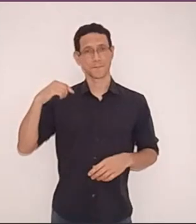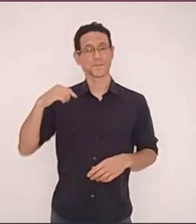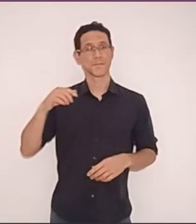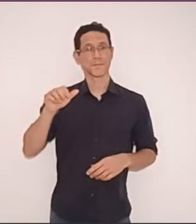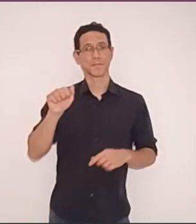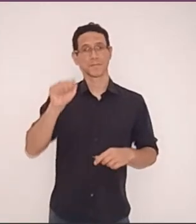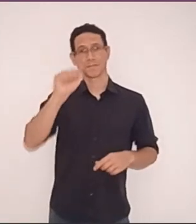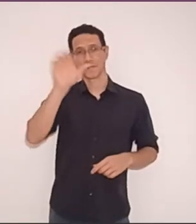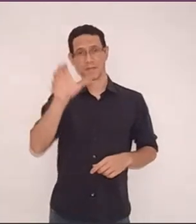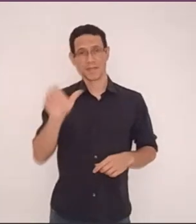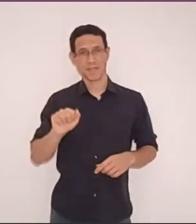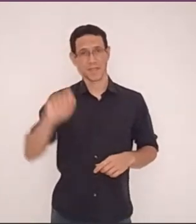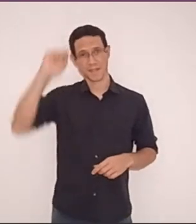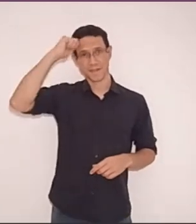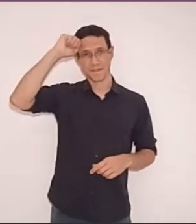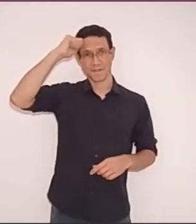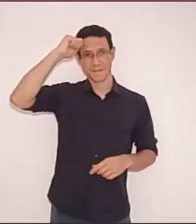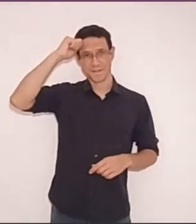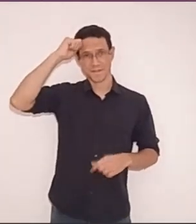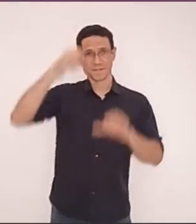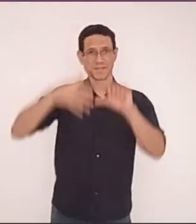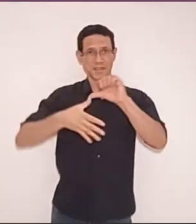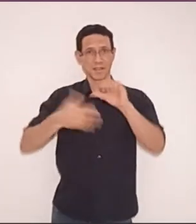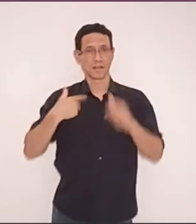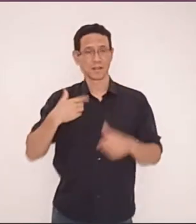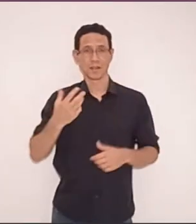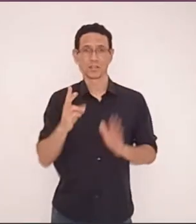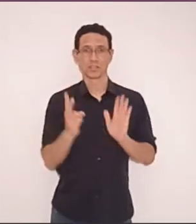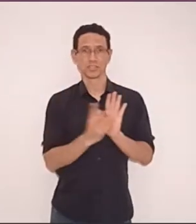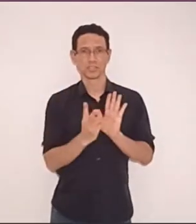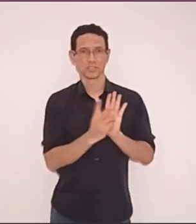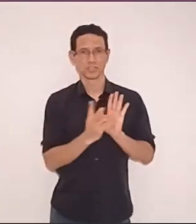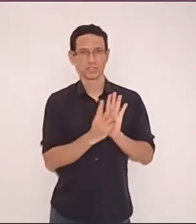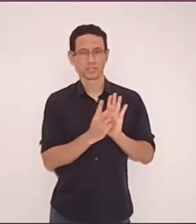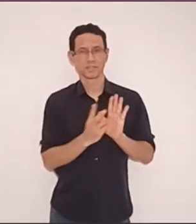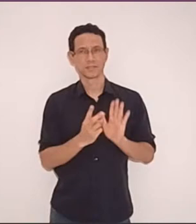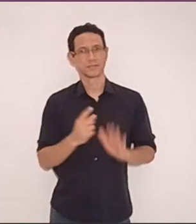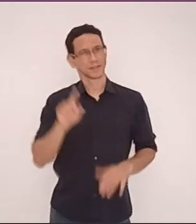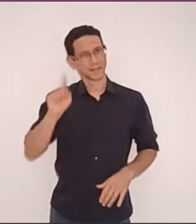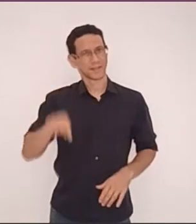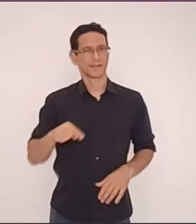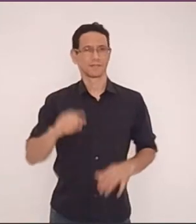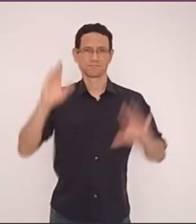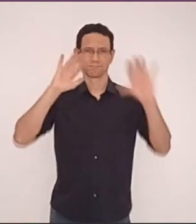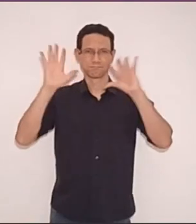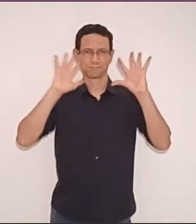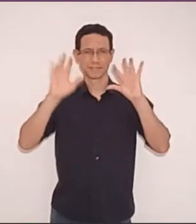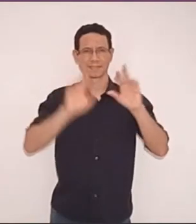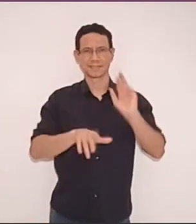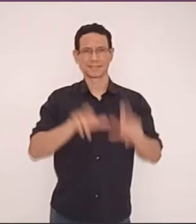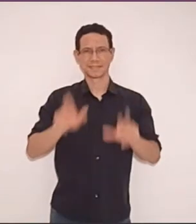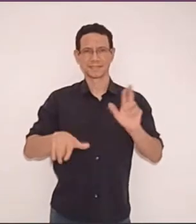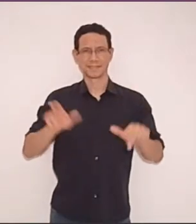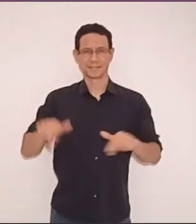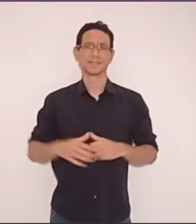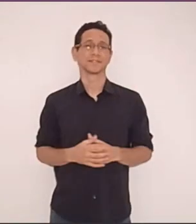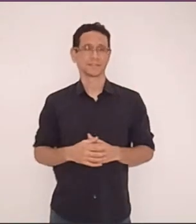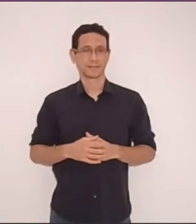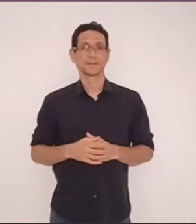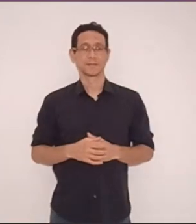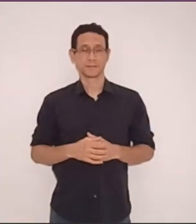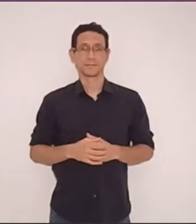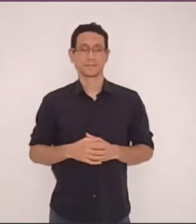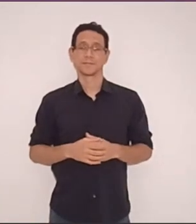dos povos africanos tradicionais estes eram por essa razão esse contém um pouco menor